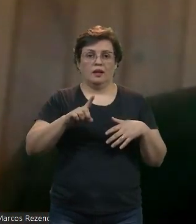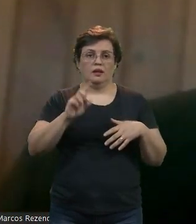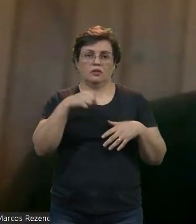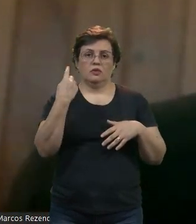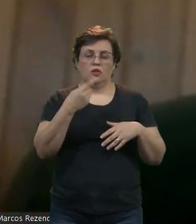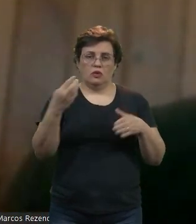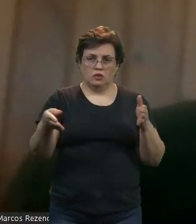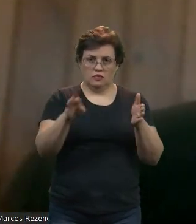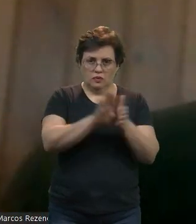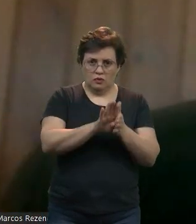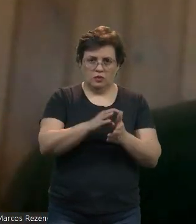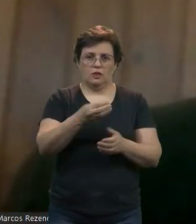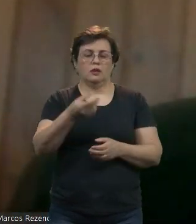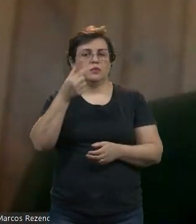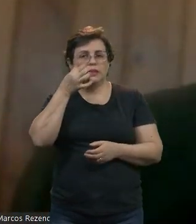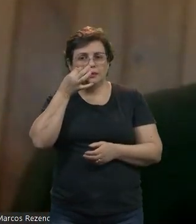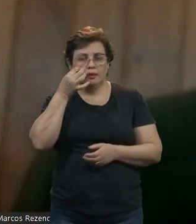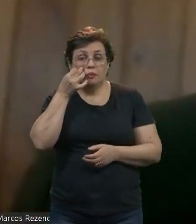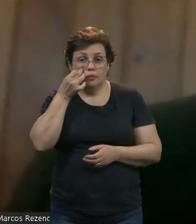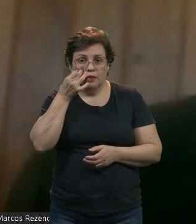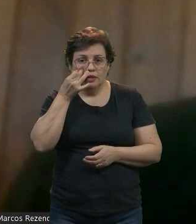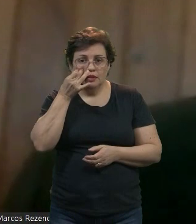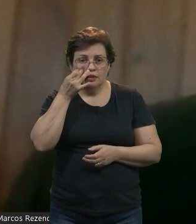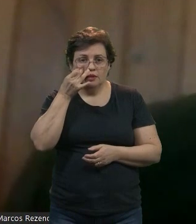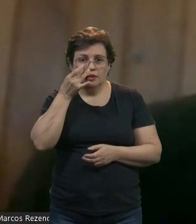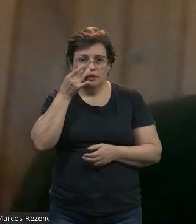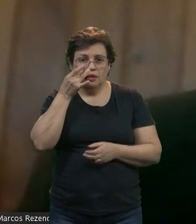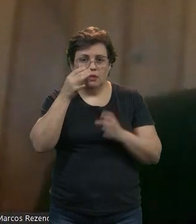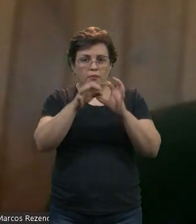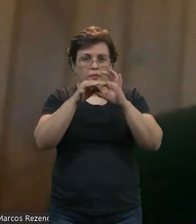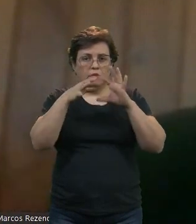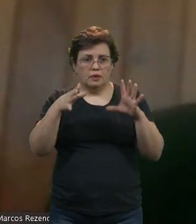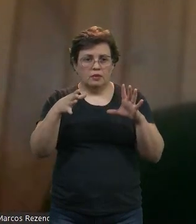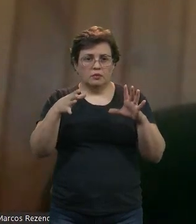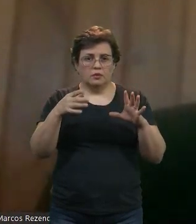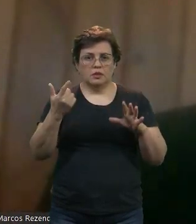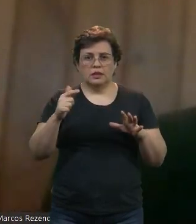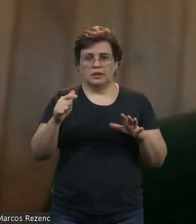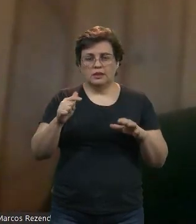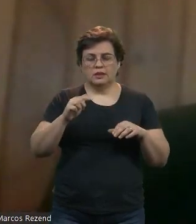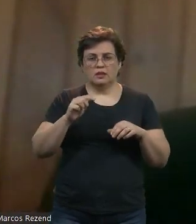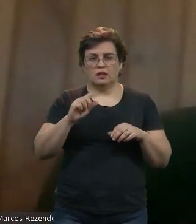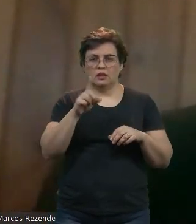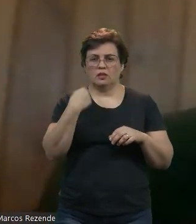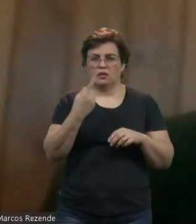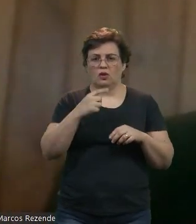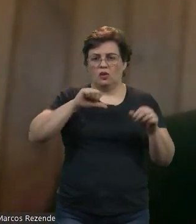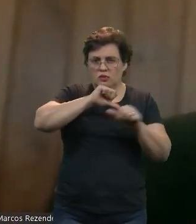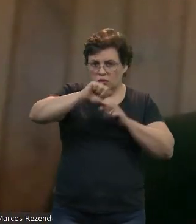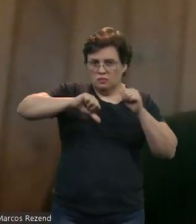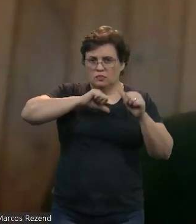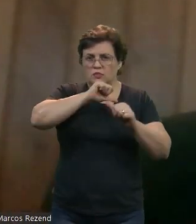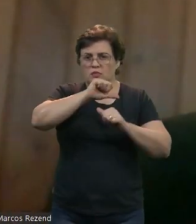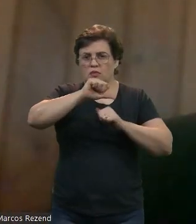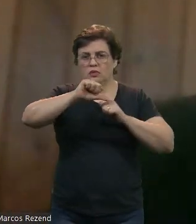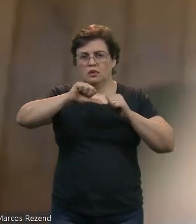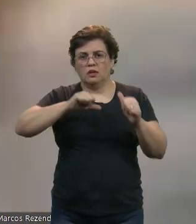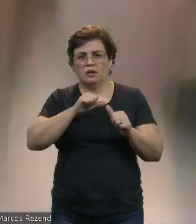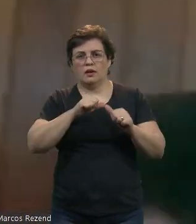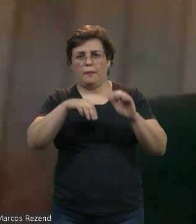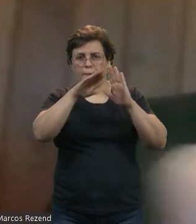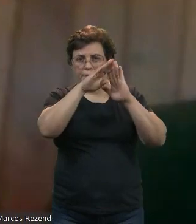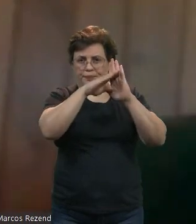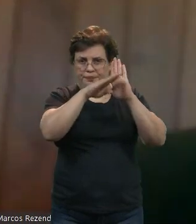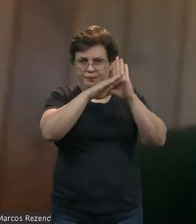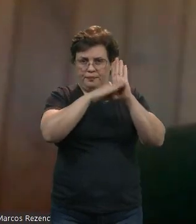na próxima segunda-feira, permitindo, sem nós alterarmos o regimento,